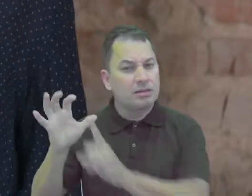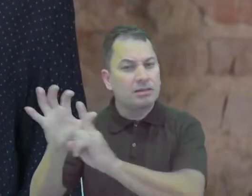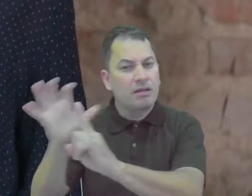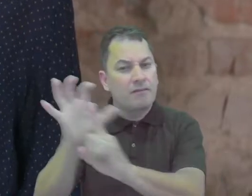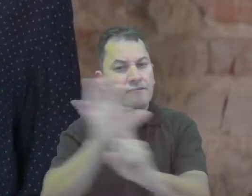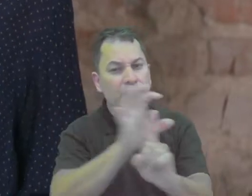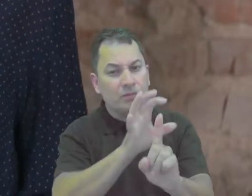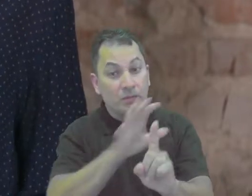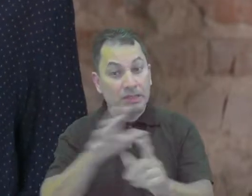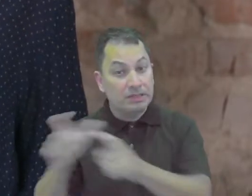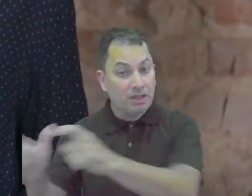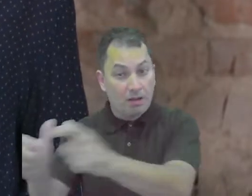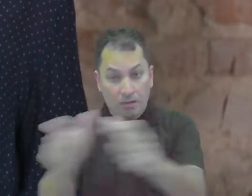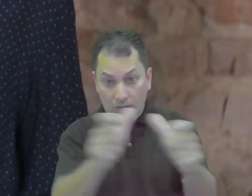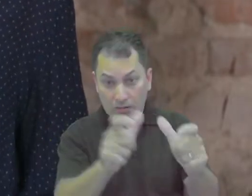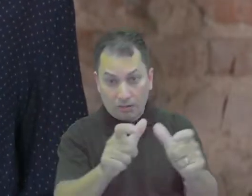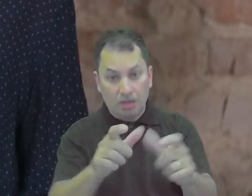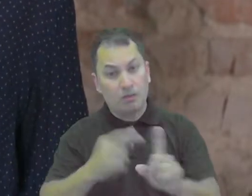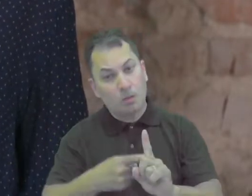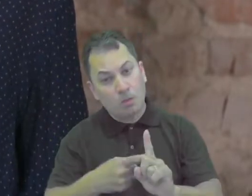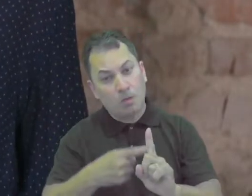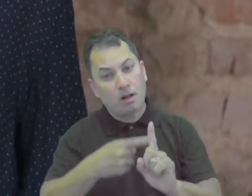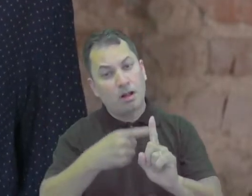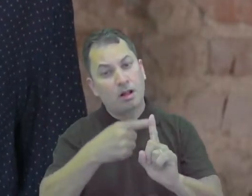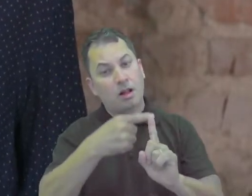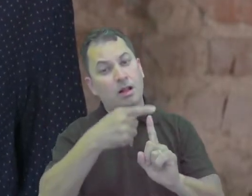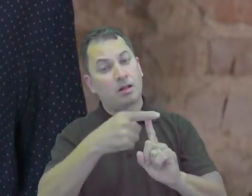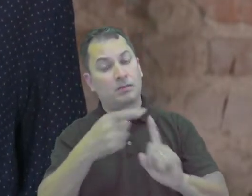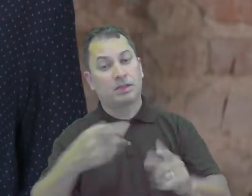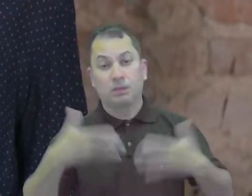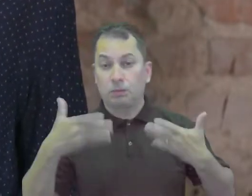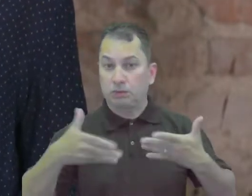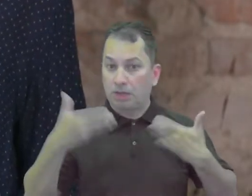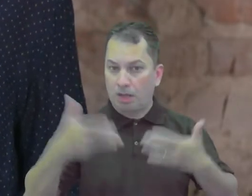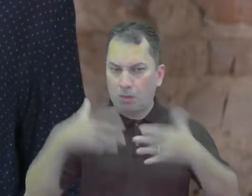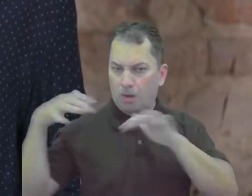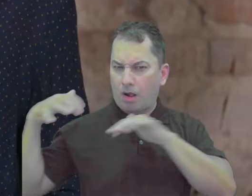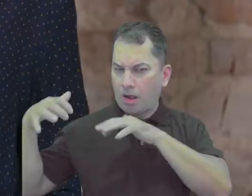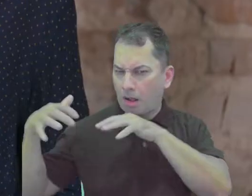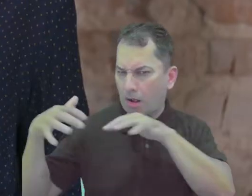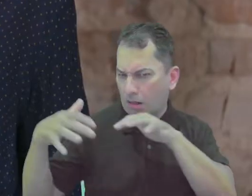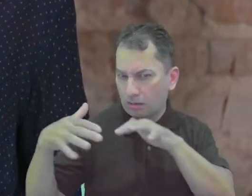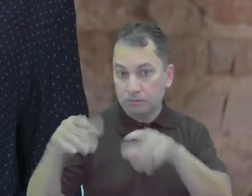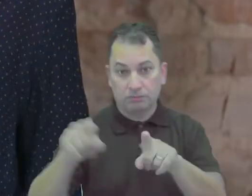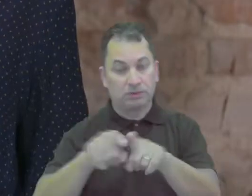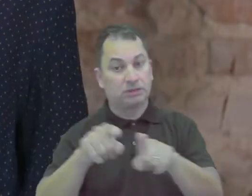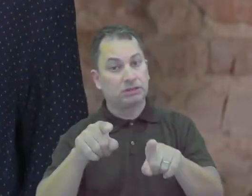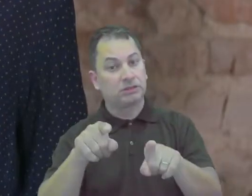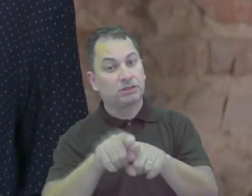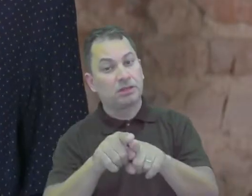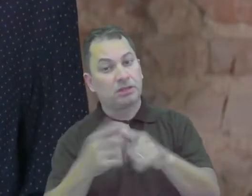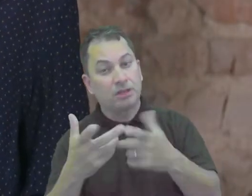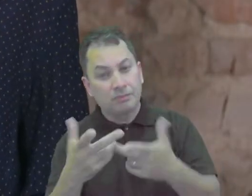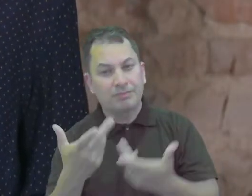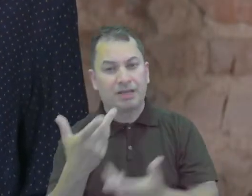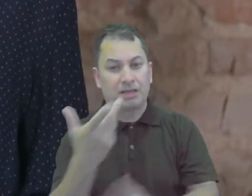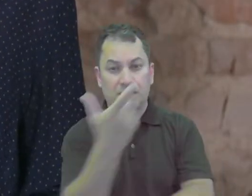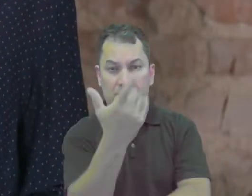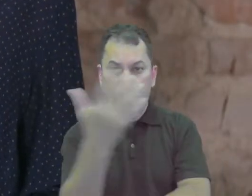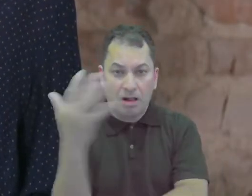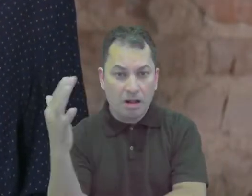local, através de ondas de calor, de chuvas intensas, de perda de habitats, de